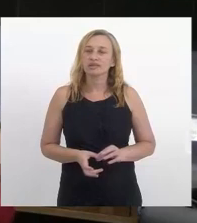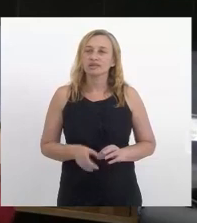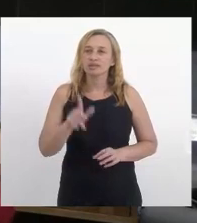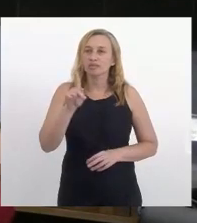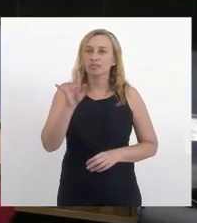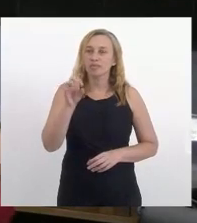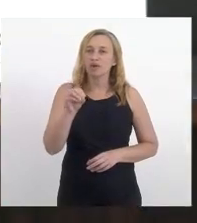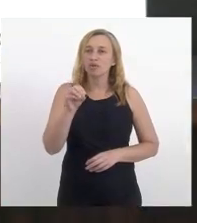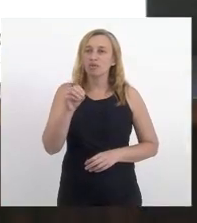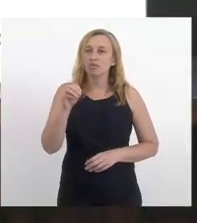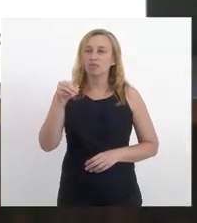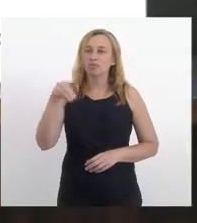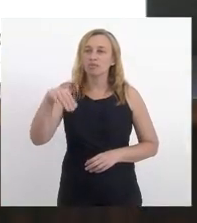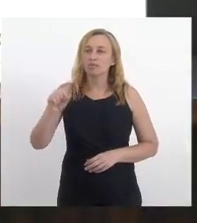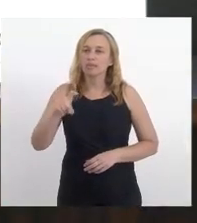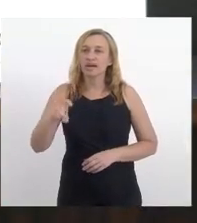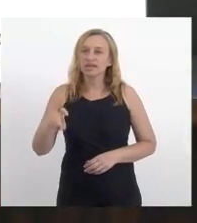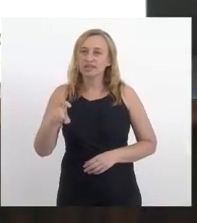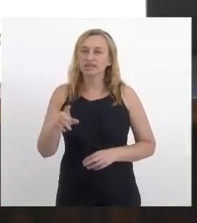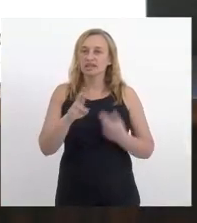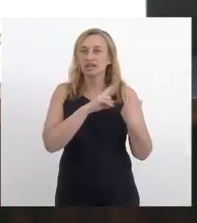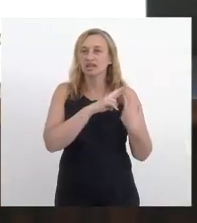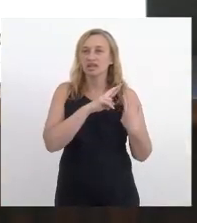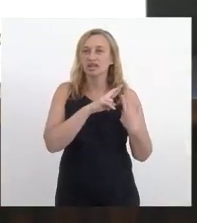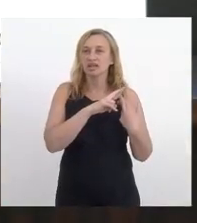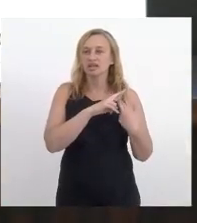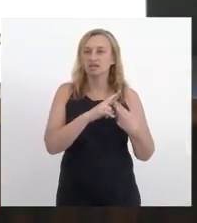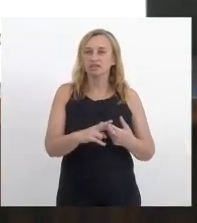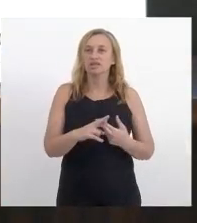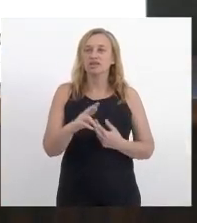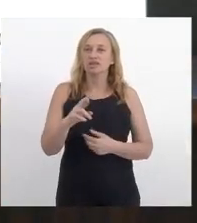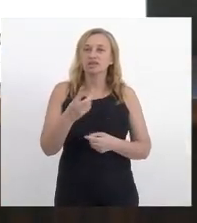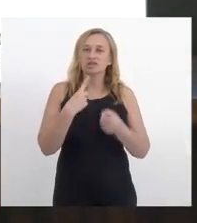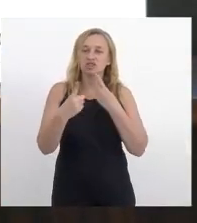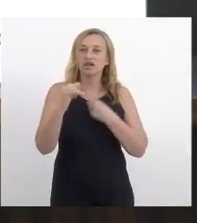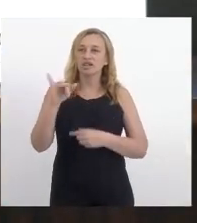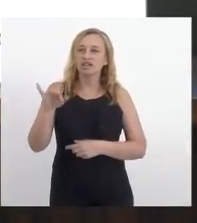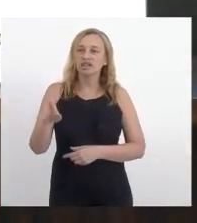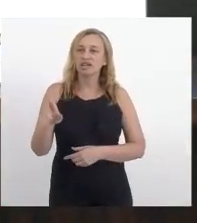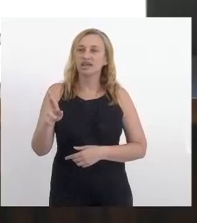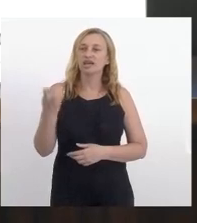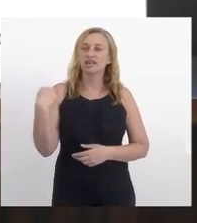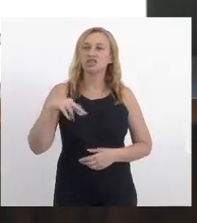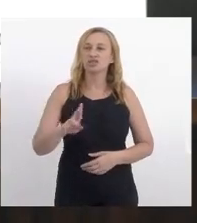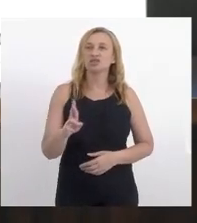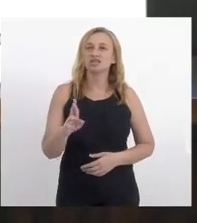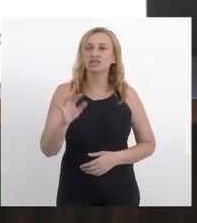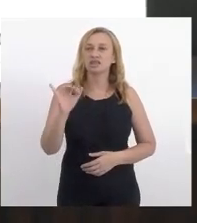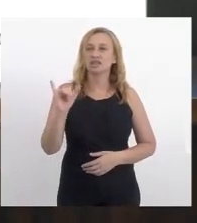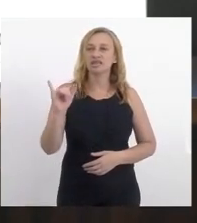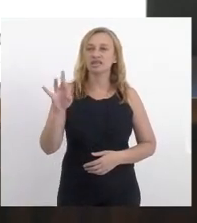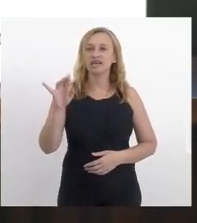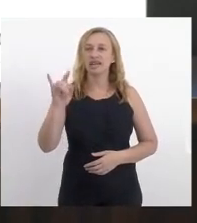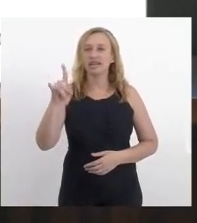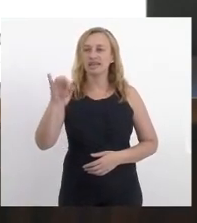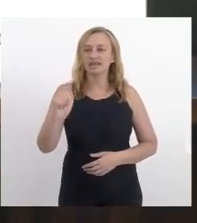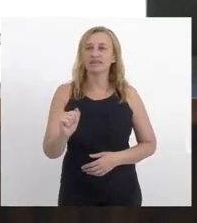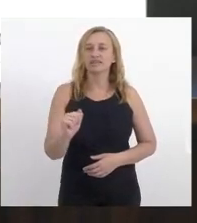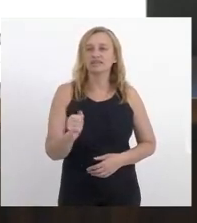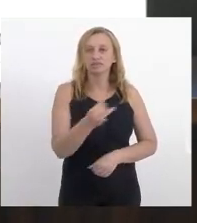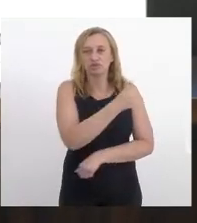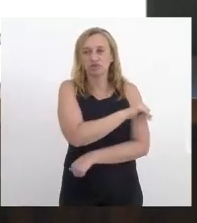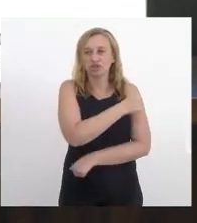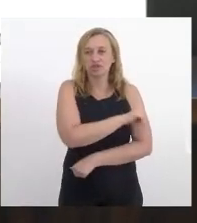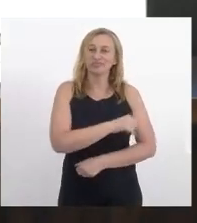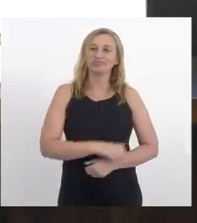Paulo Matz, responsável pelo diálogo interreligioso da Federação Israelita do Rio de Janeiro.